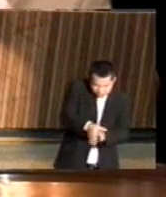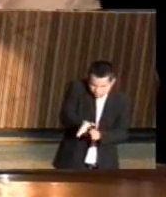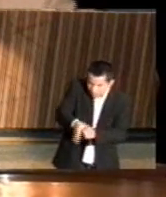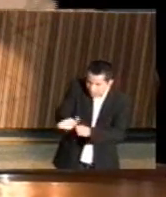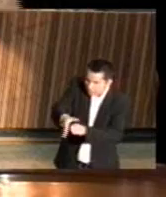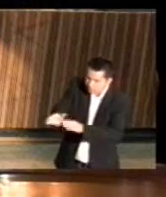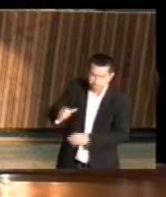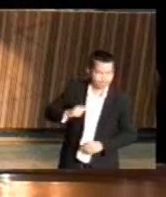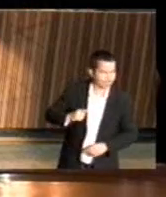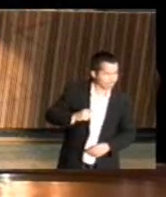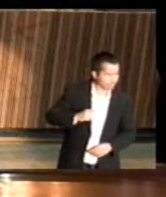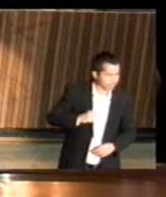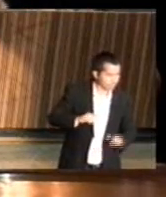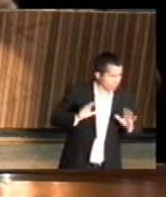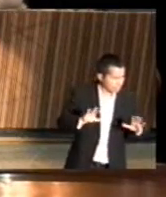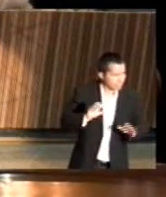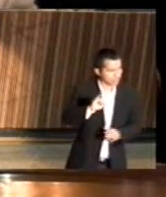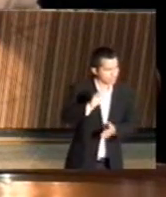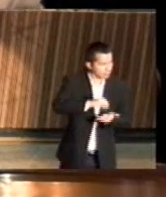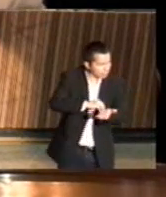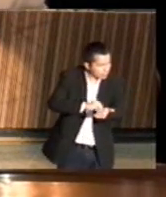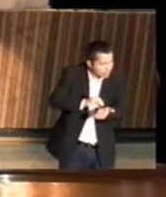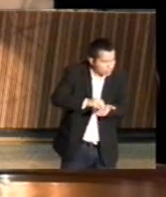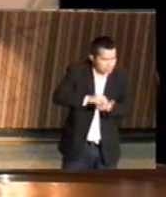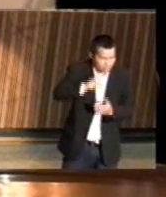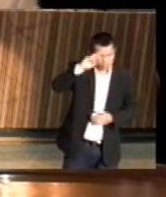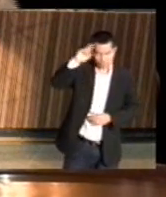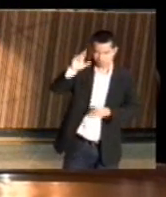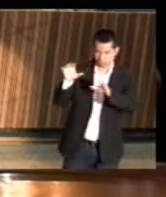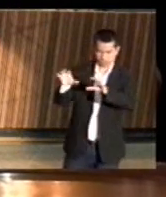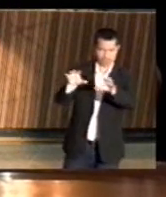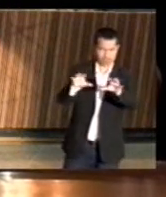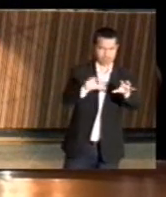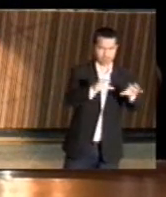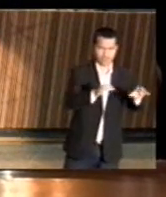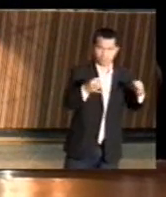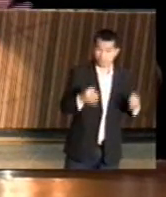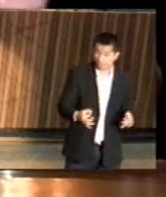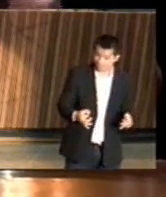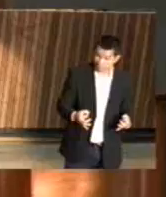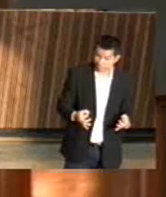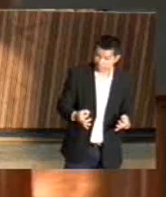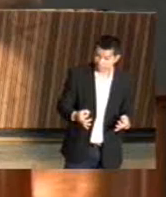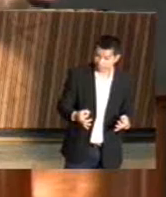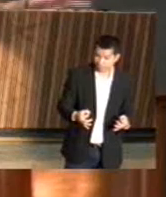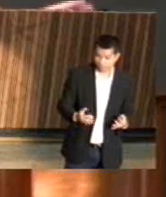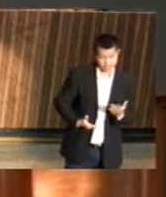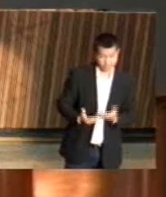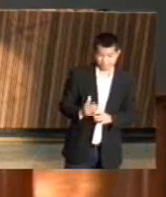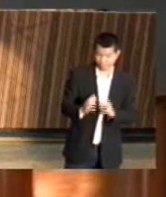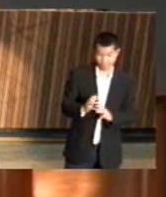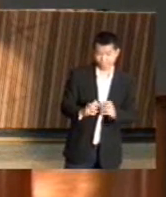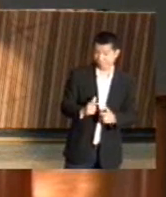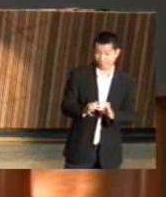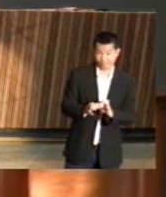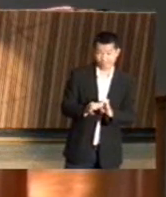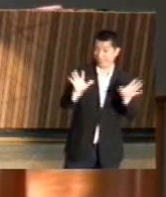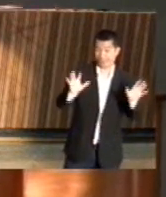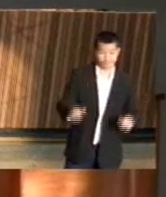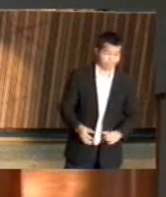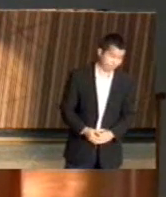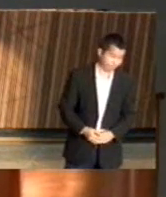oportunidade para essa briga que estava acontecendo ali. E o pior é que isso estava acontecendo diante dos povos pagãos da